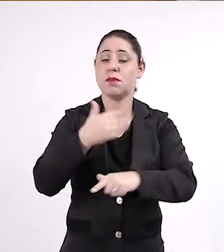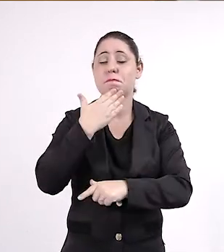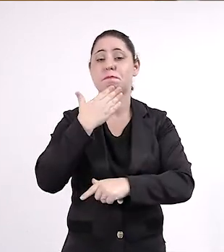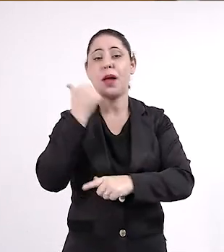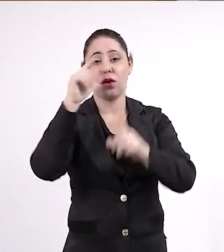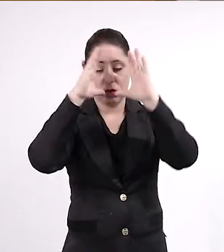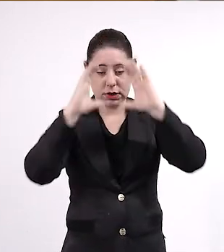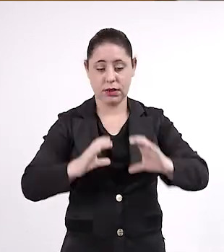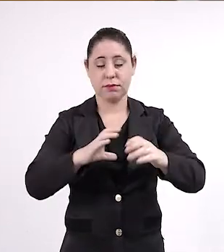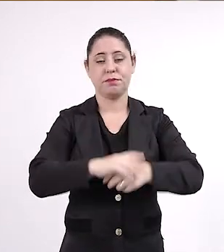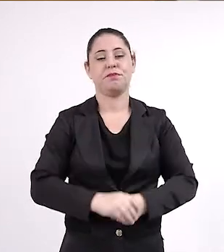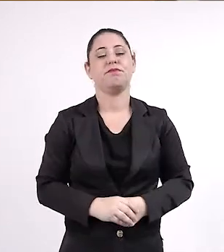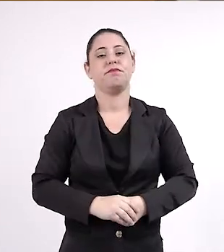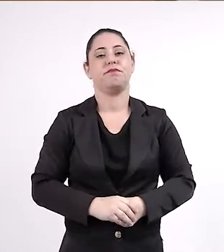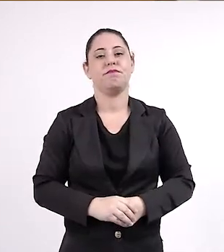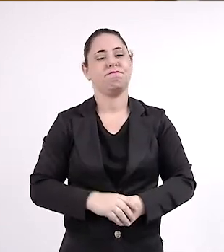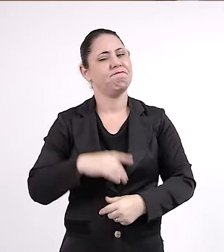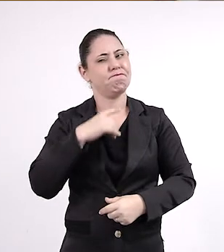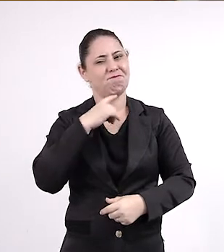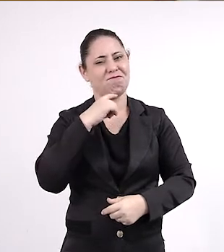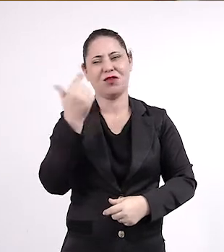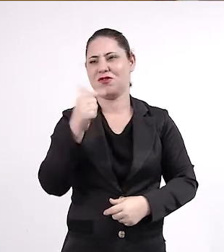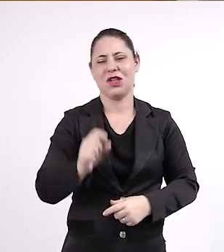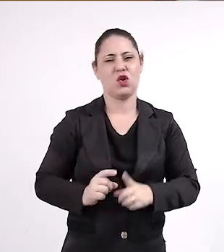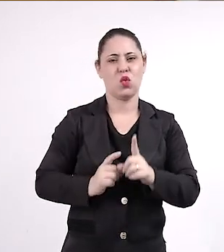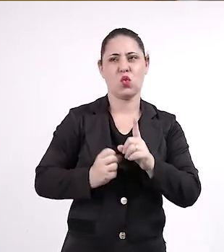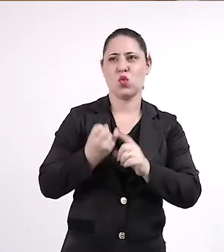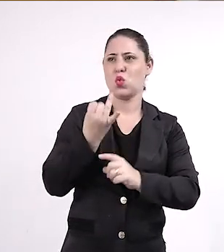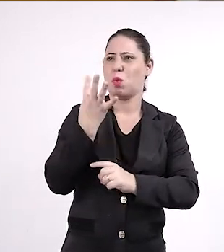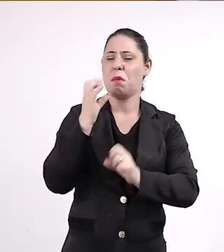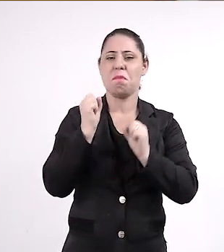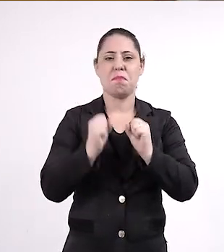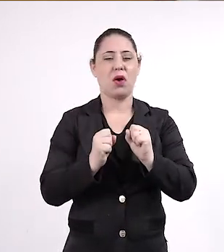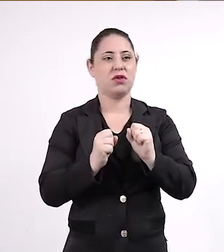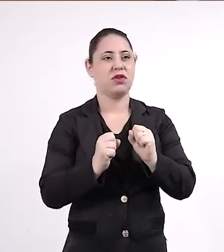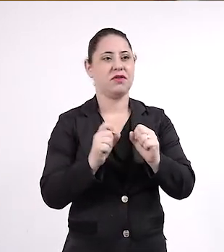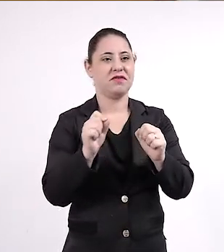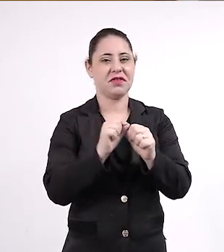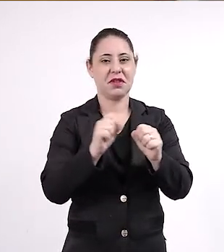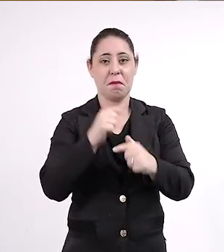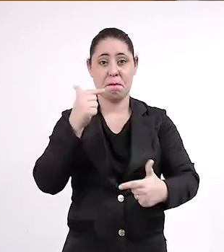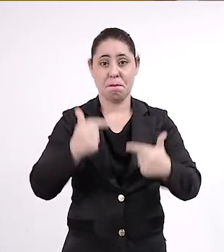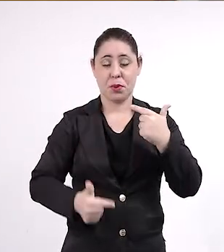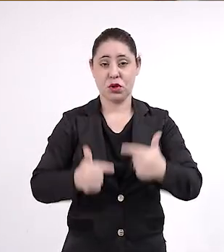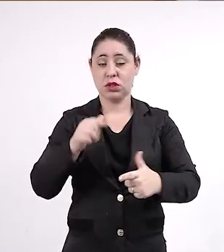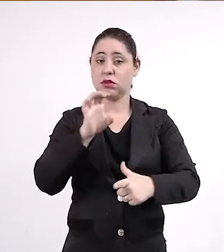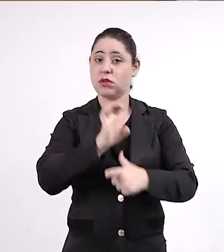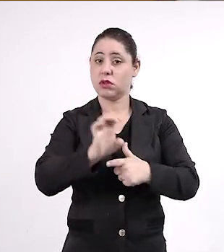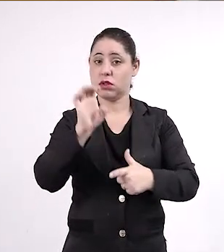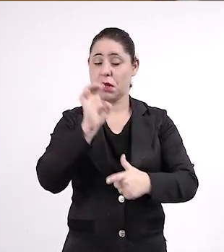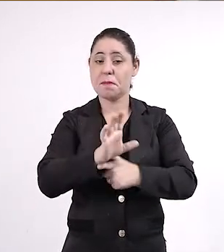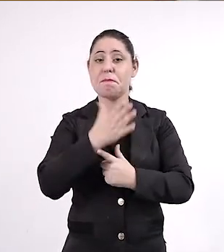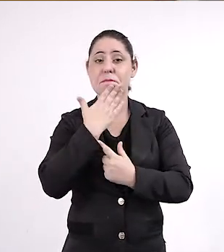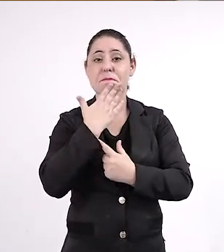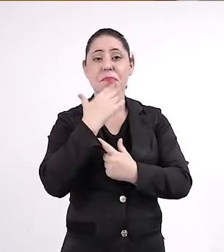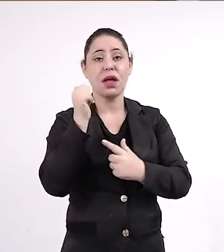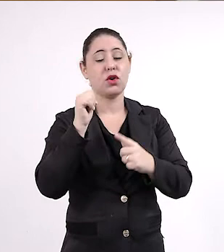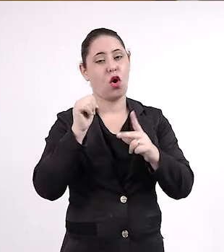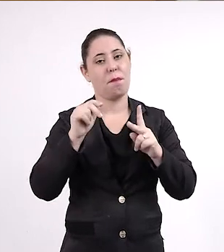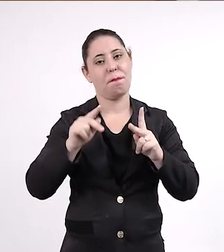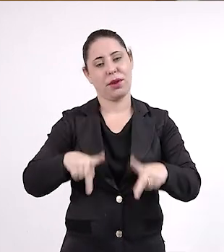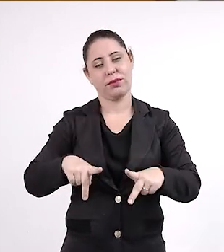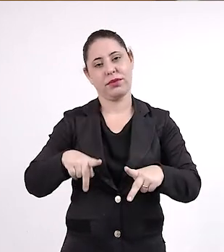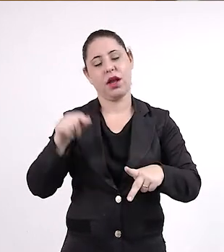cidadão. Renan, eu não tenho dúvidas que esses números podem enriquecer muito todas as políticas de Estado, as